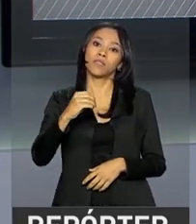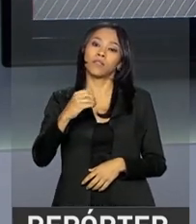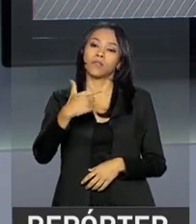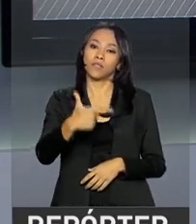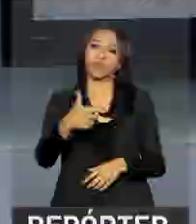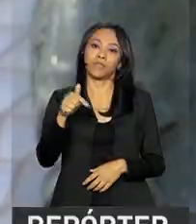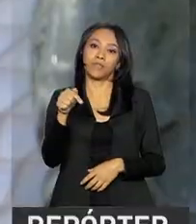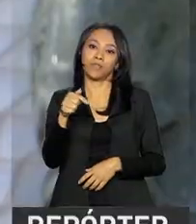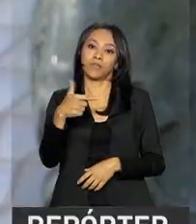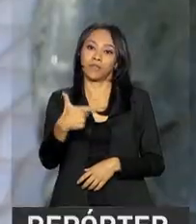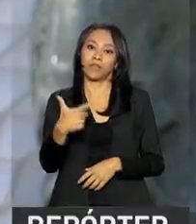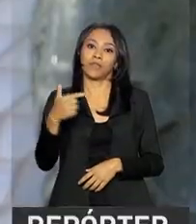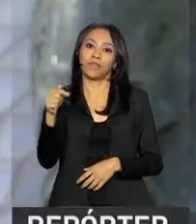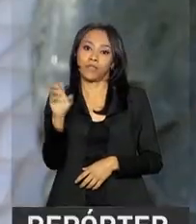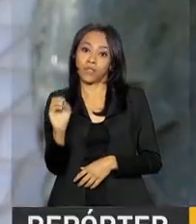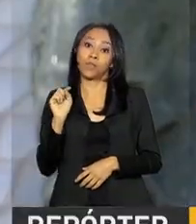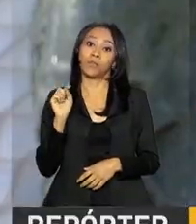distância.